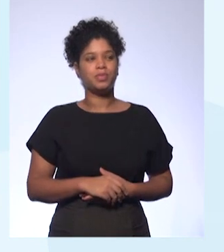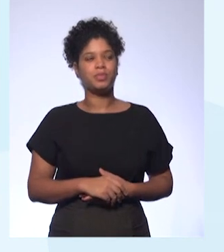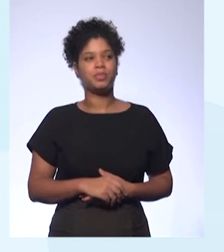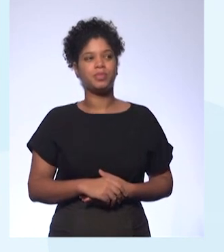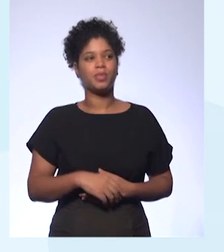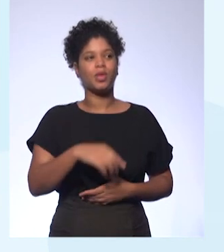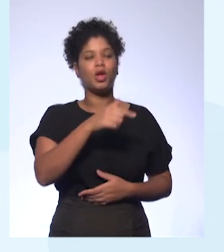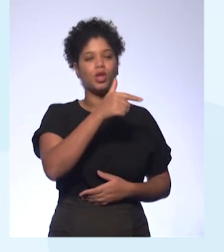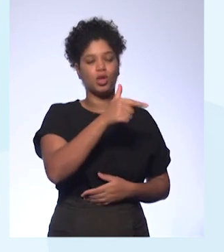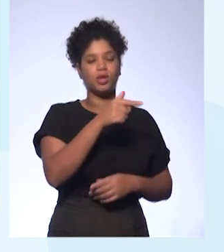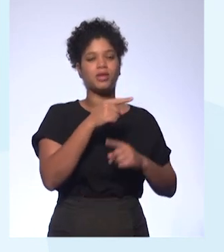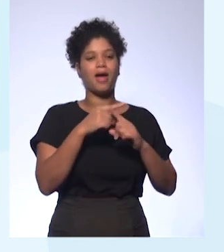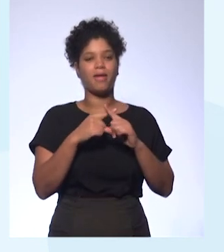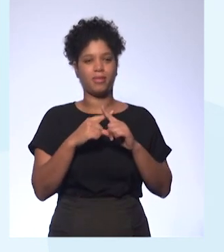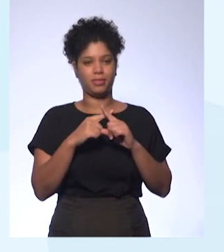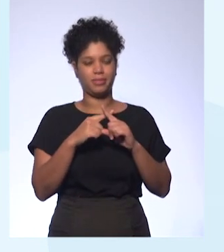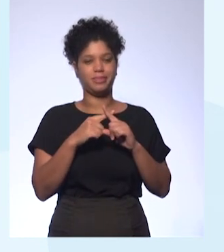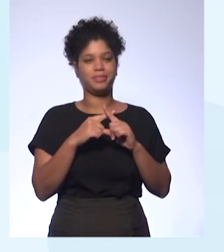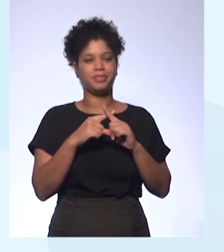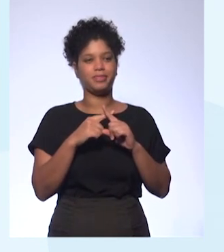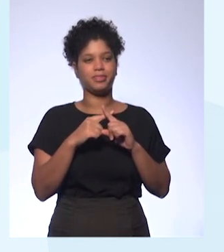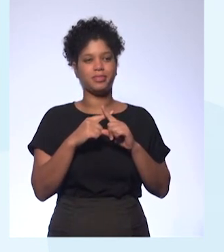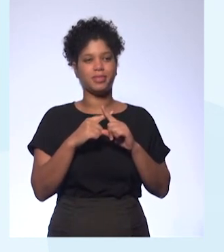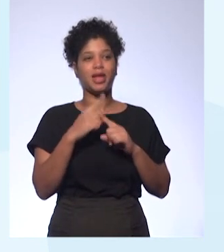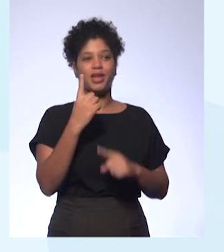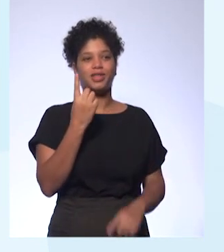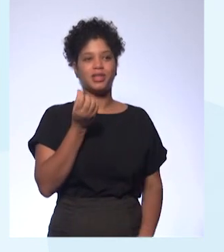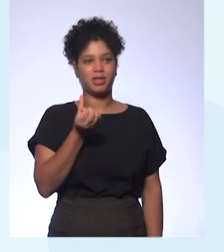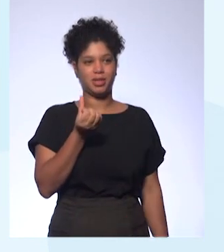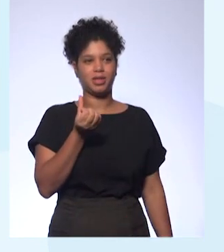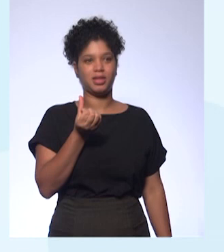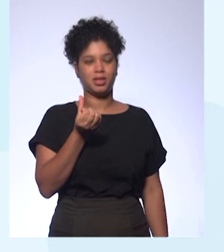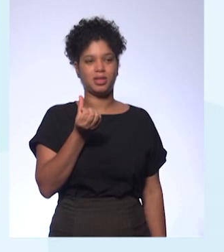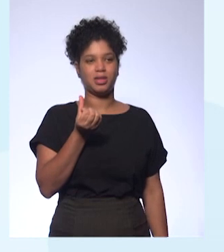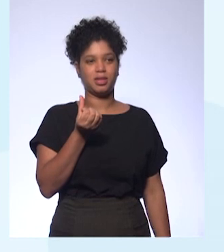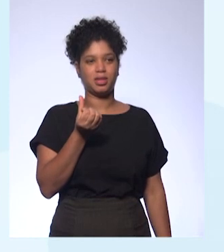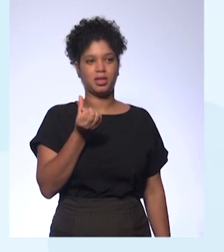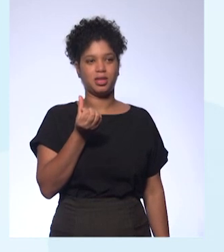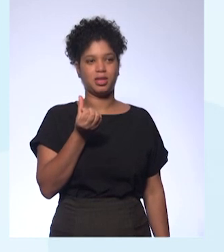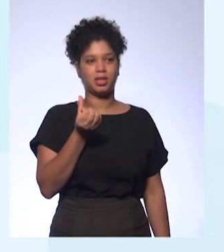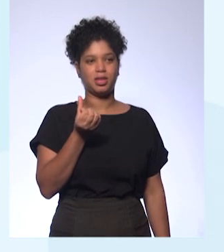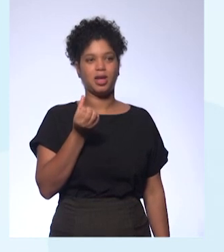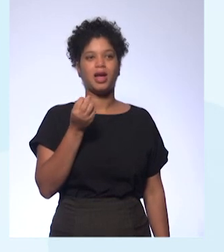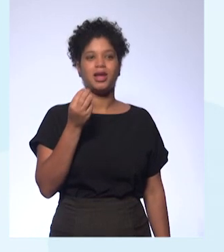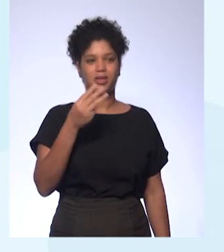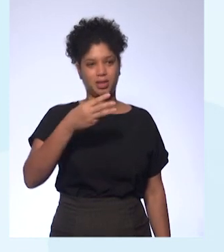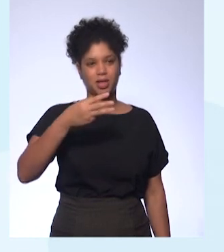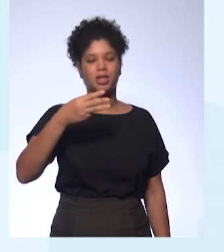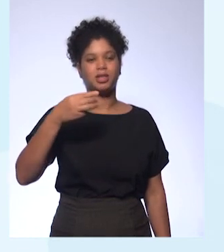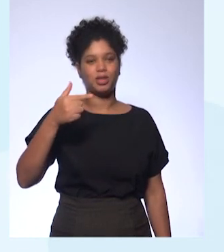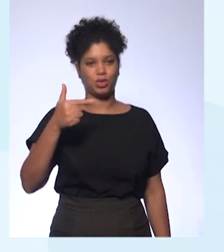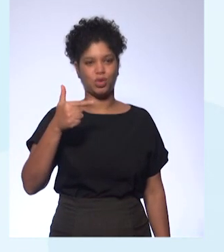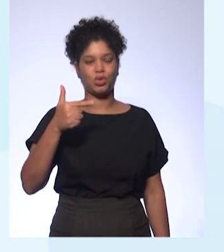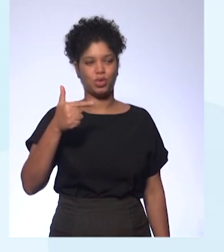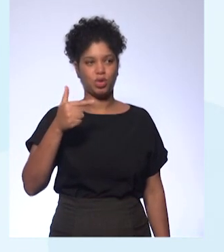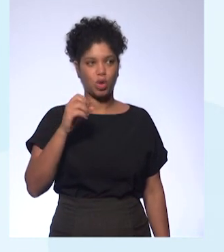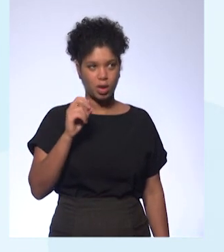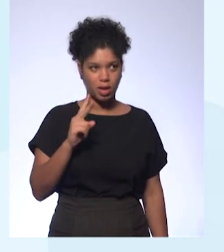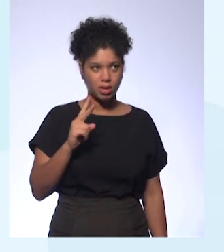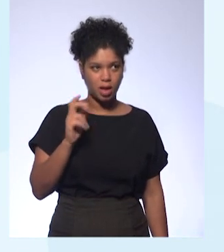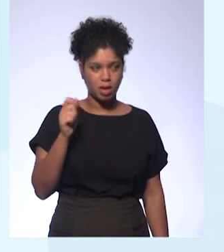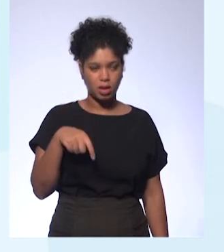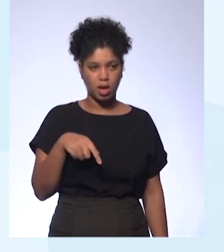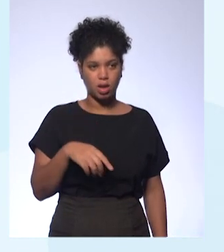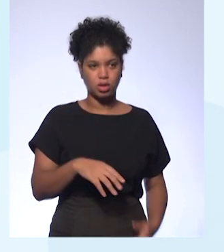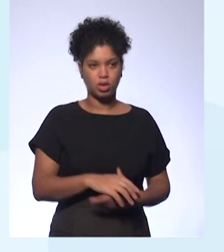2 vezes 16, que é igual a 32, ok? Não